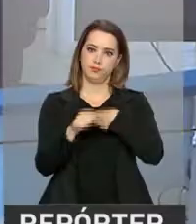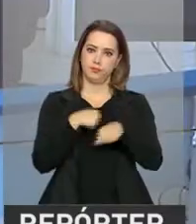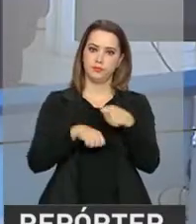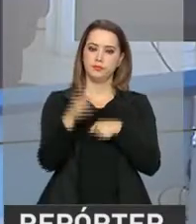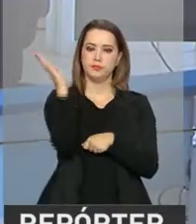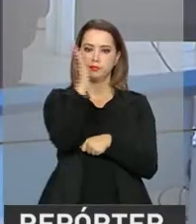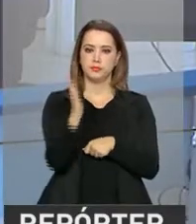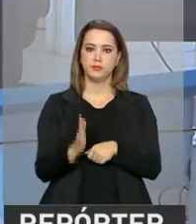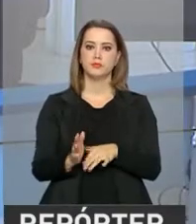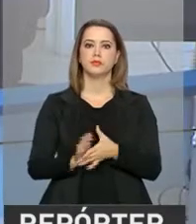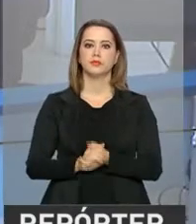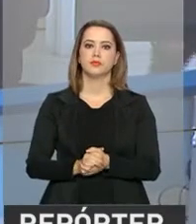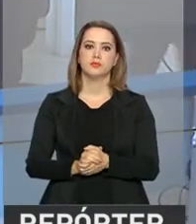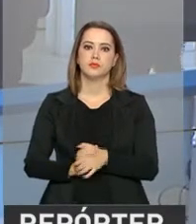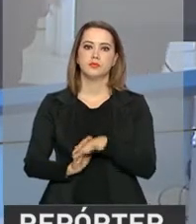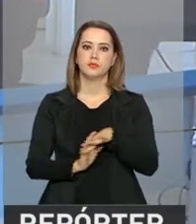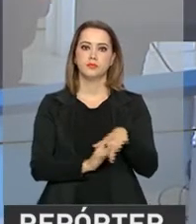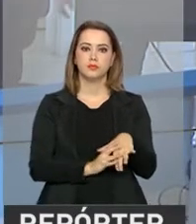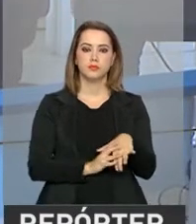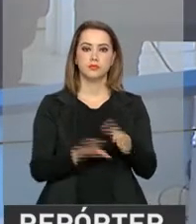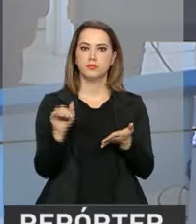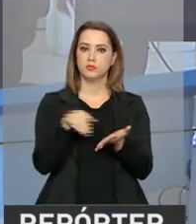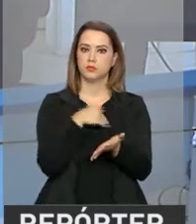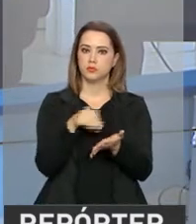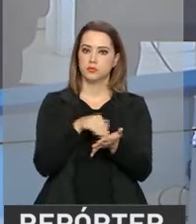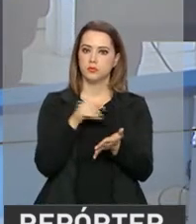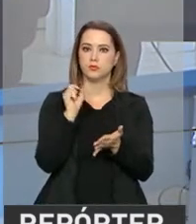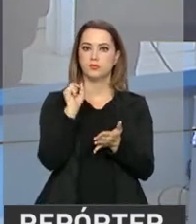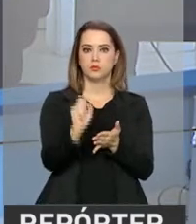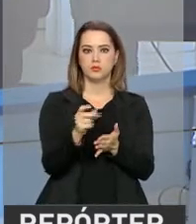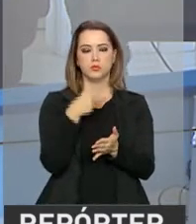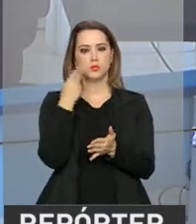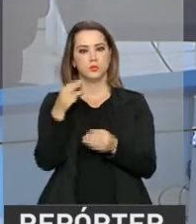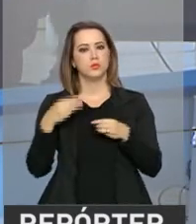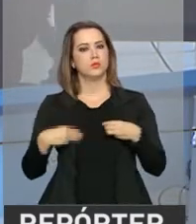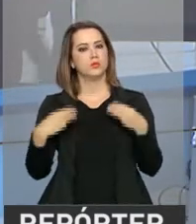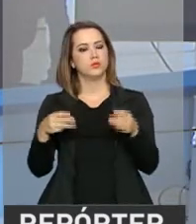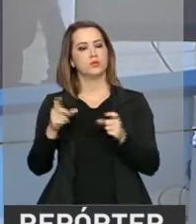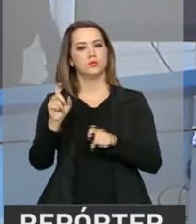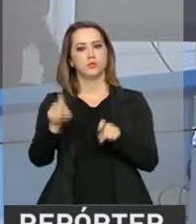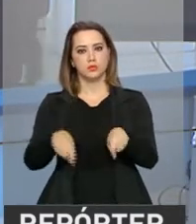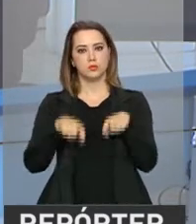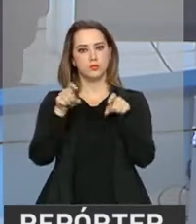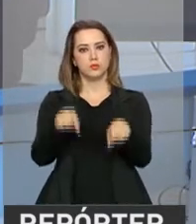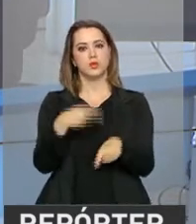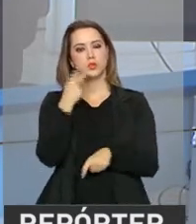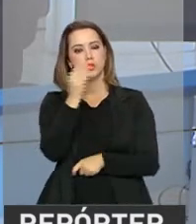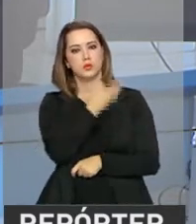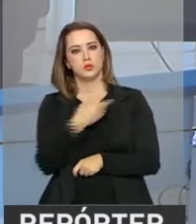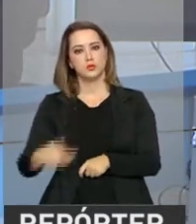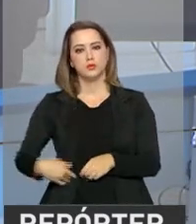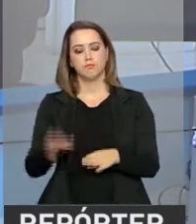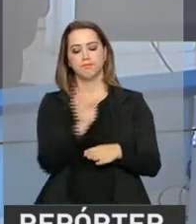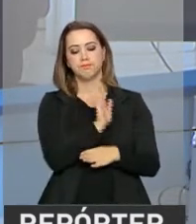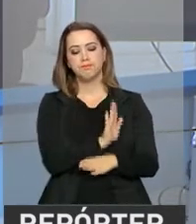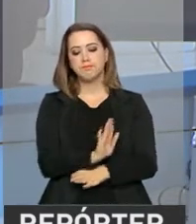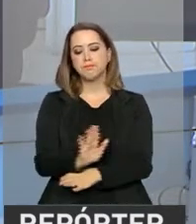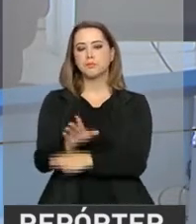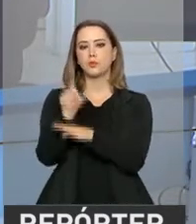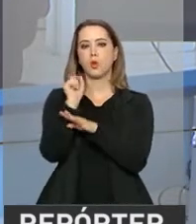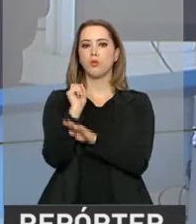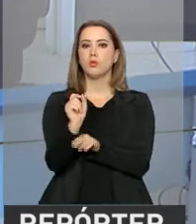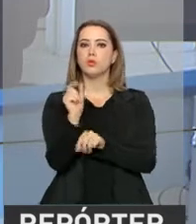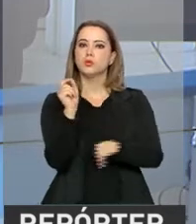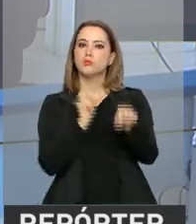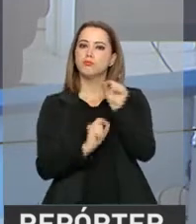brasileira. O secretário de Política Agrícola do Ministério da Agricultura disse que o governo vai acompanhar a execução do Plano